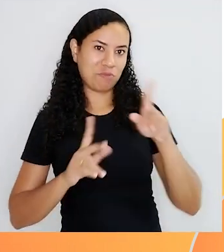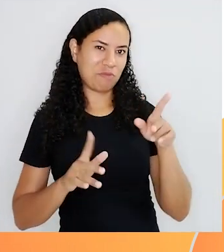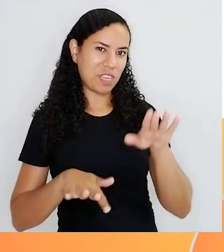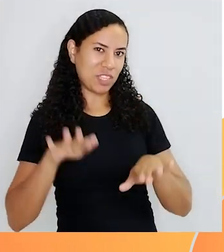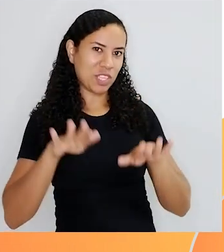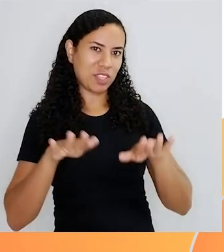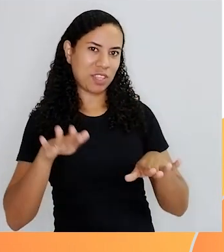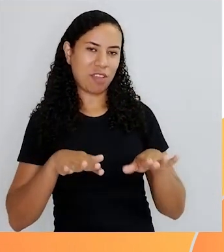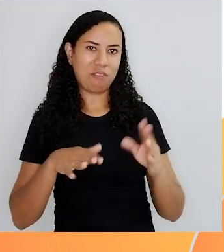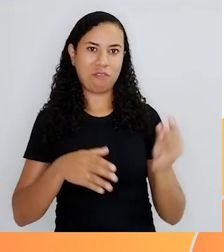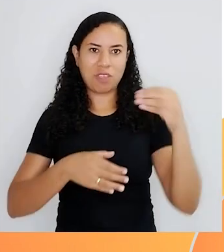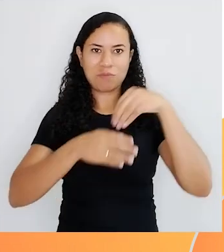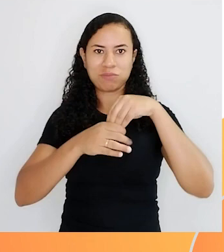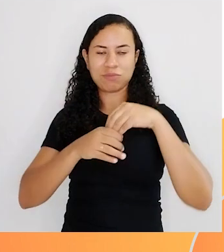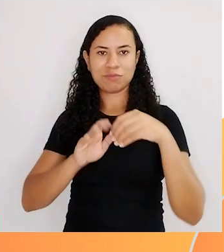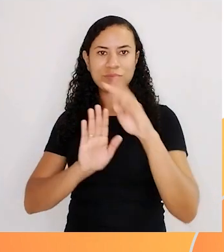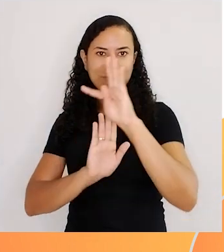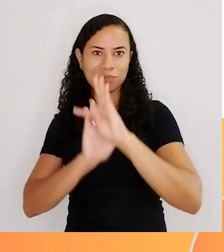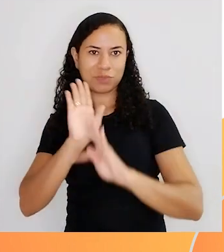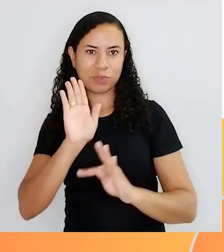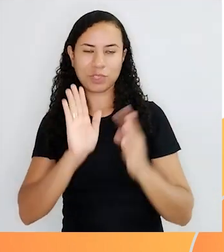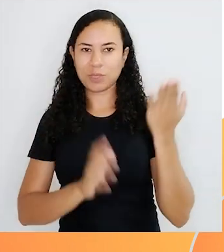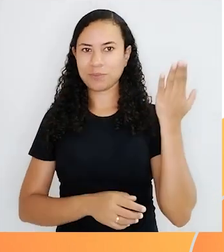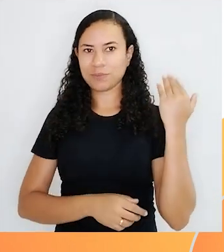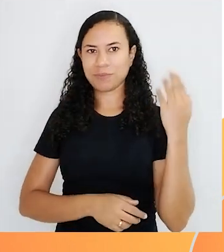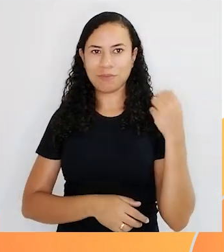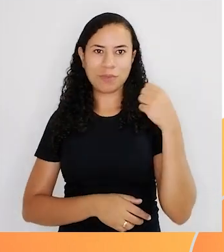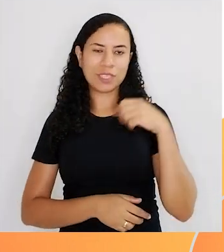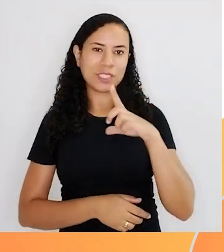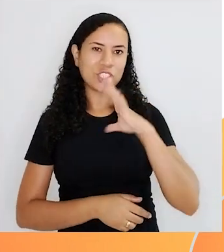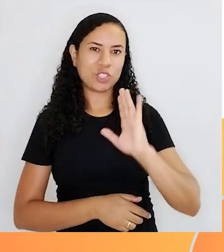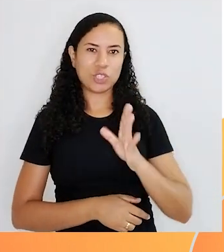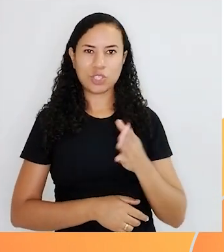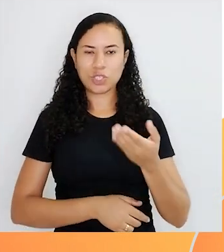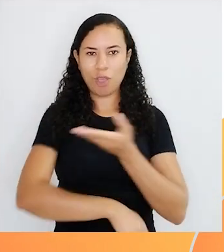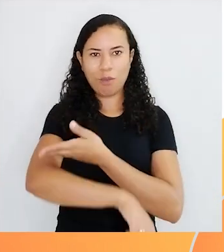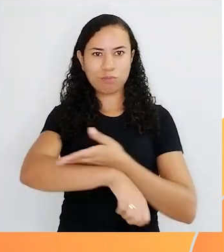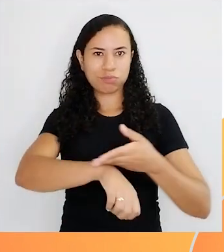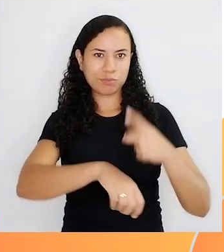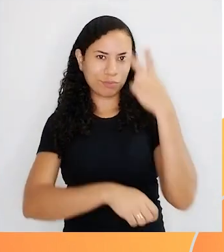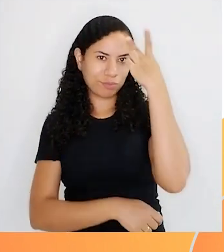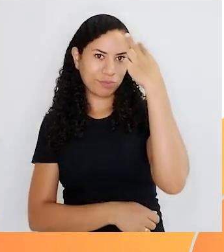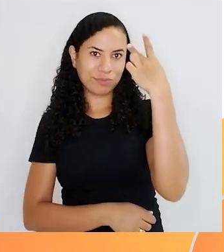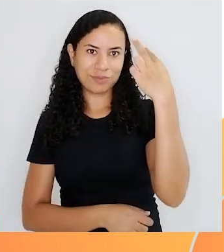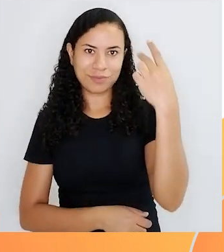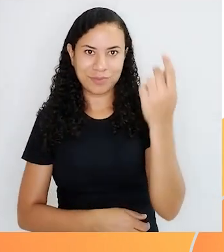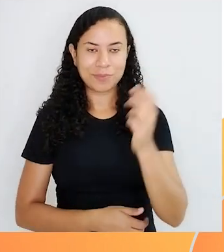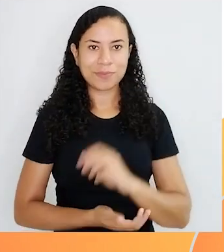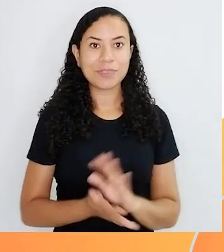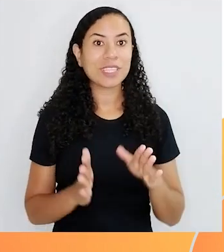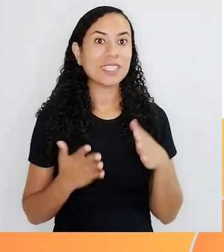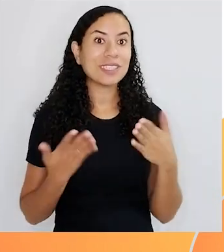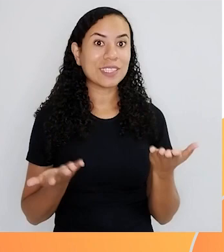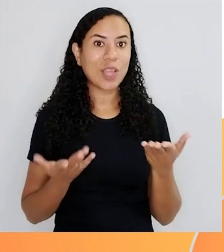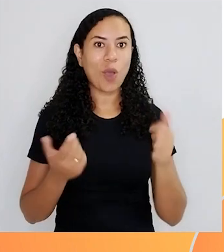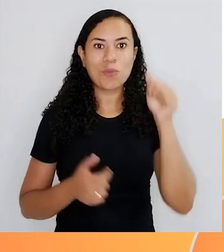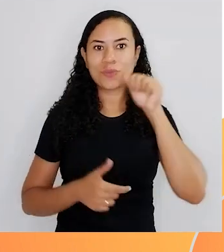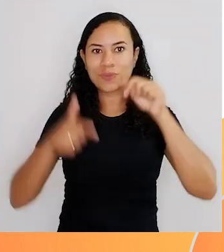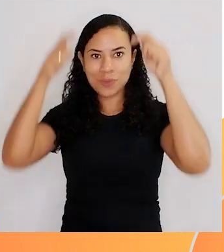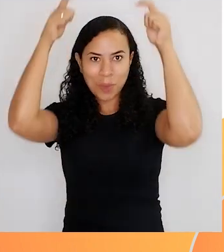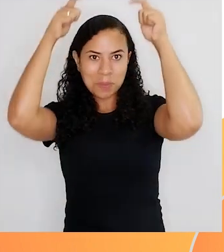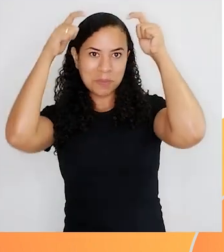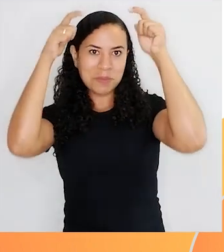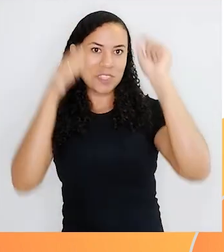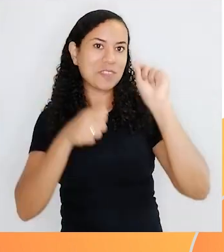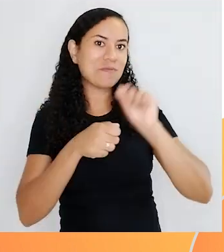de contos de fadas clássicos. E aí, o que essa princesa fez? E aí ele